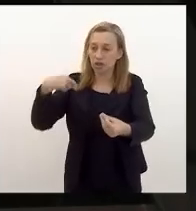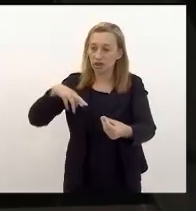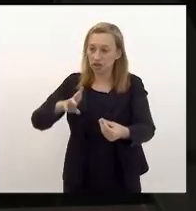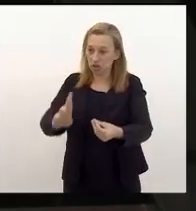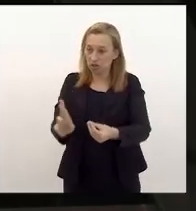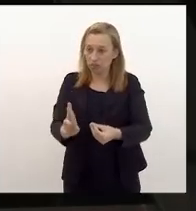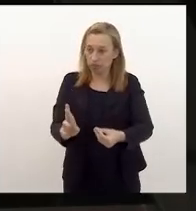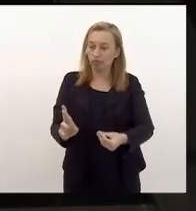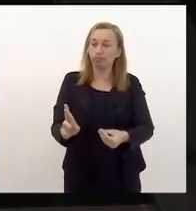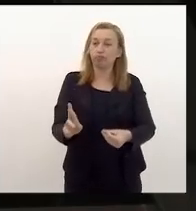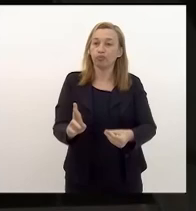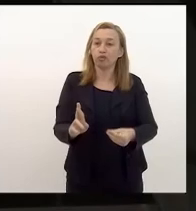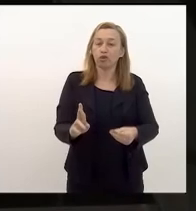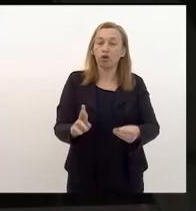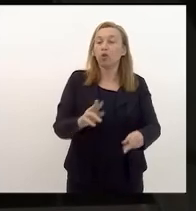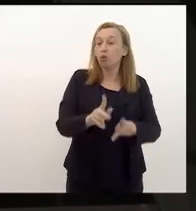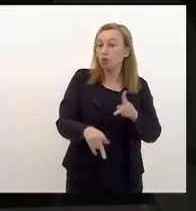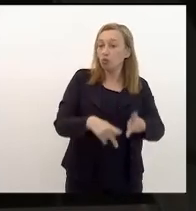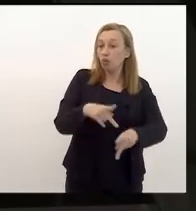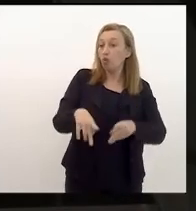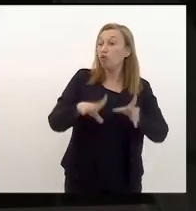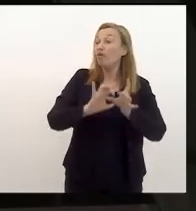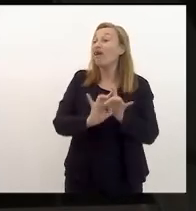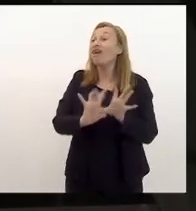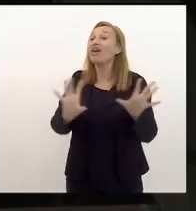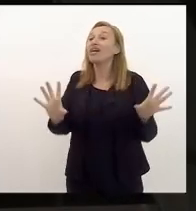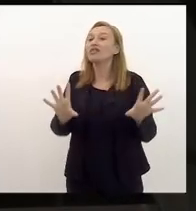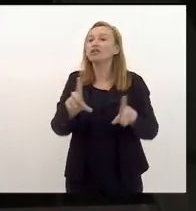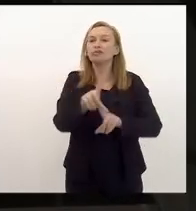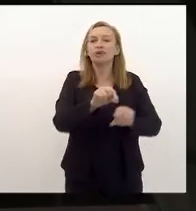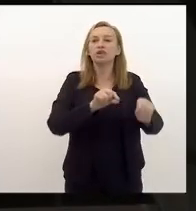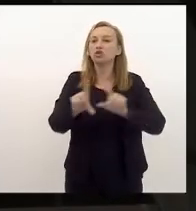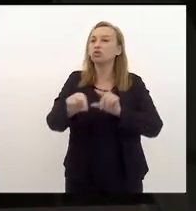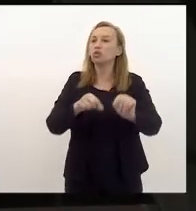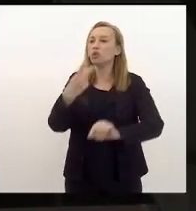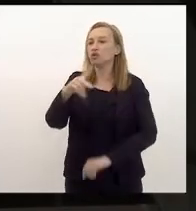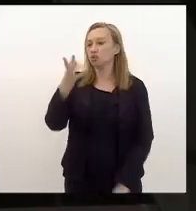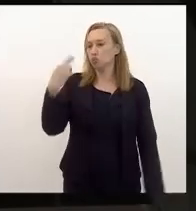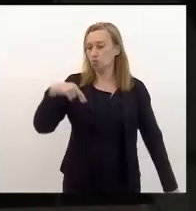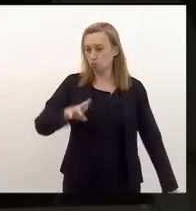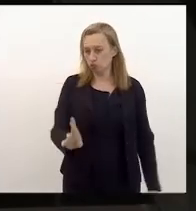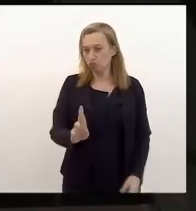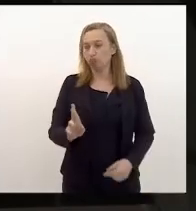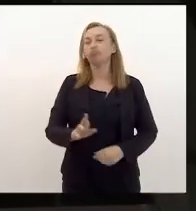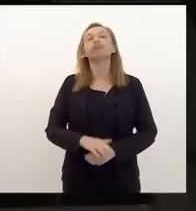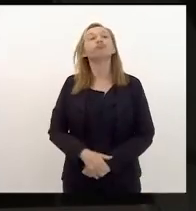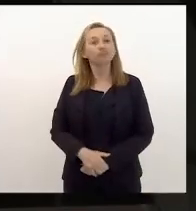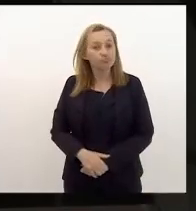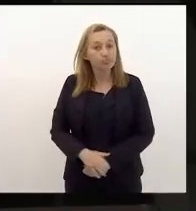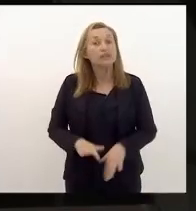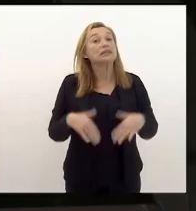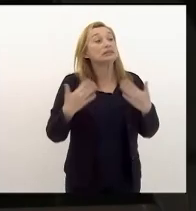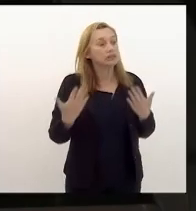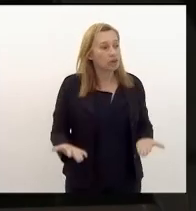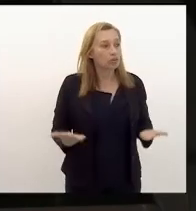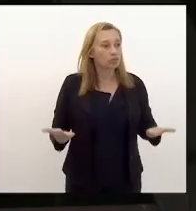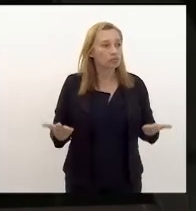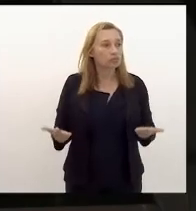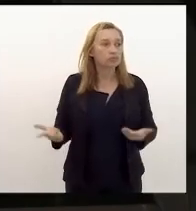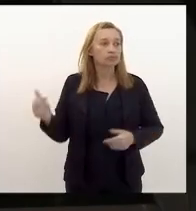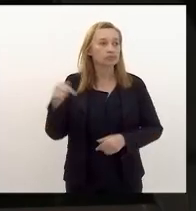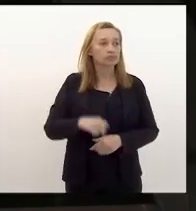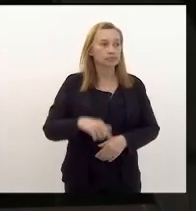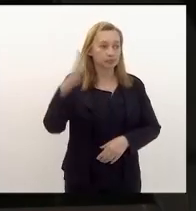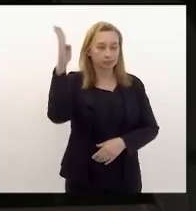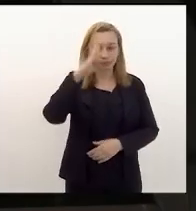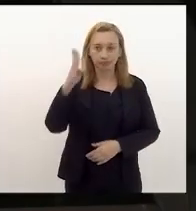população livre para professar qualquer tipo de religião. Então, aqui no